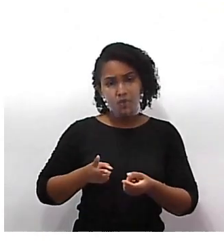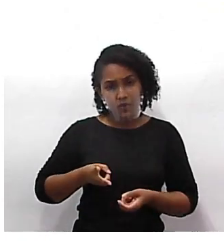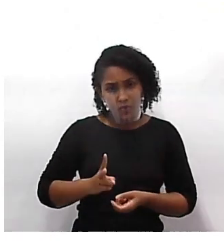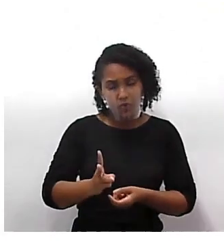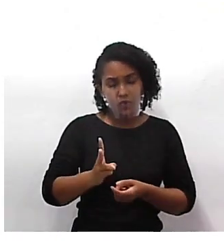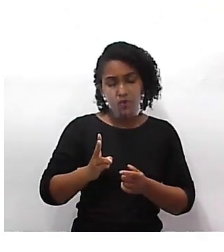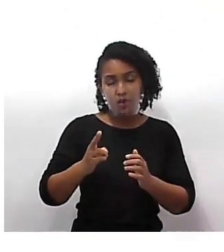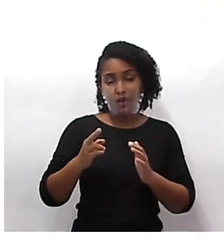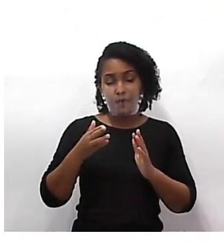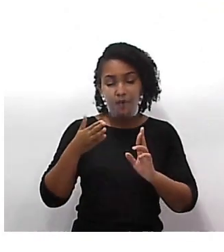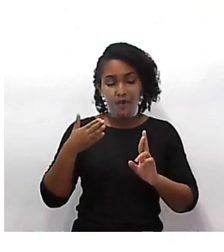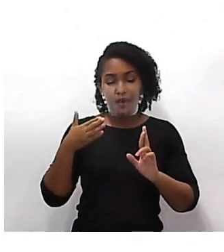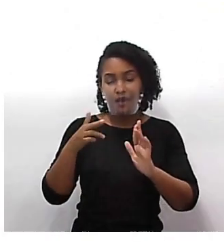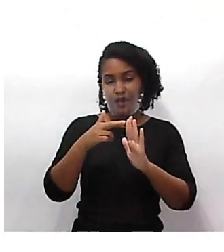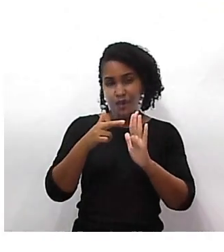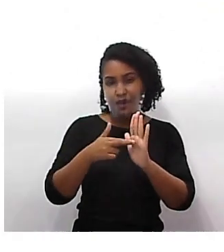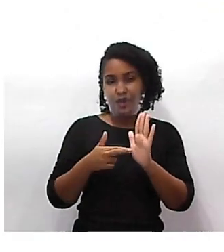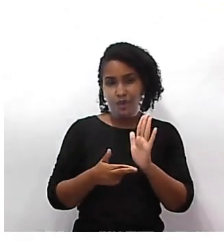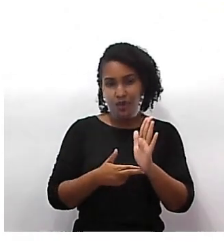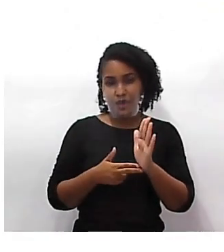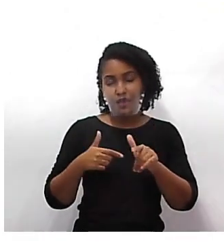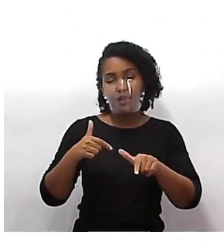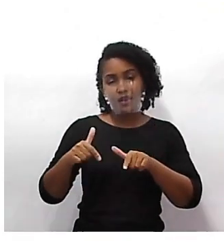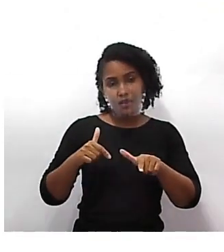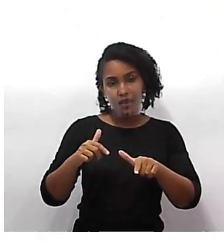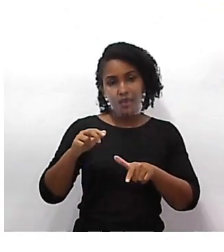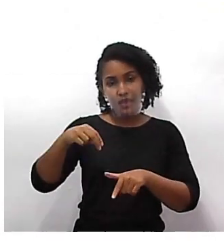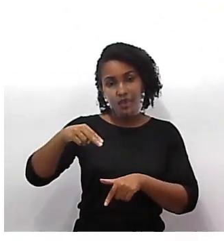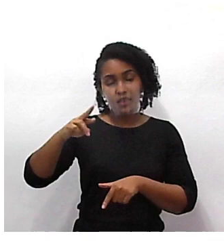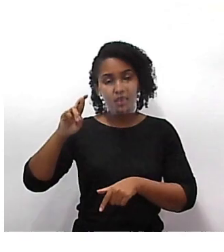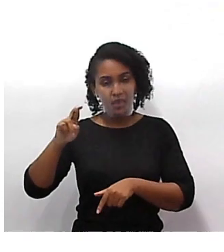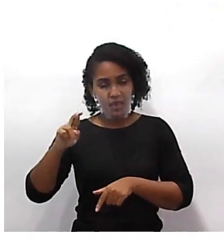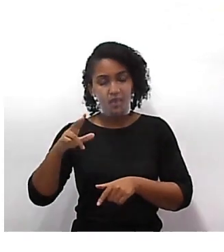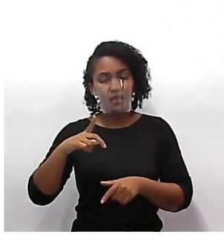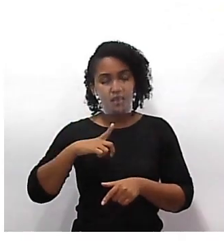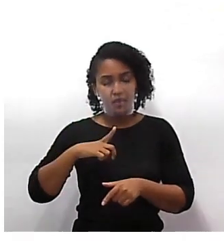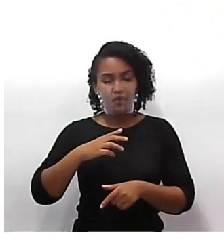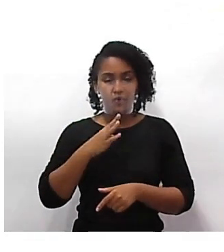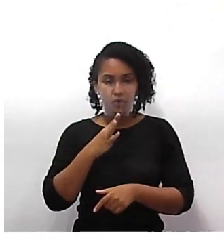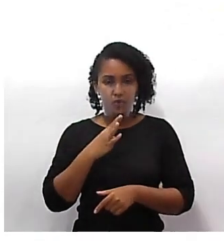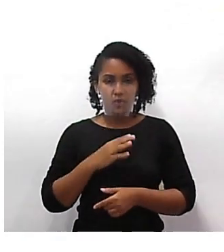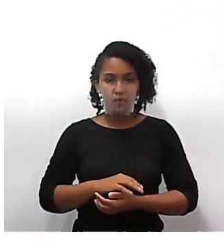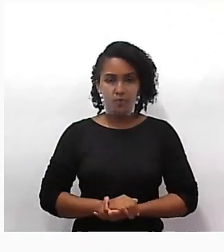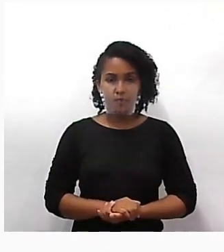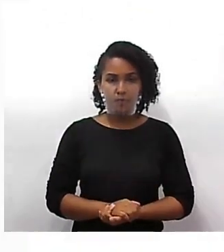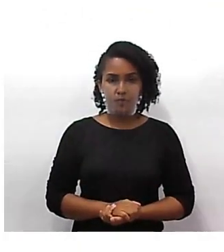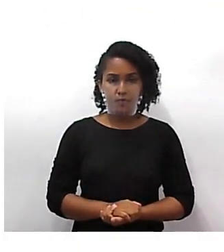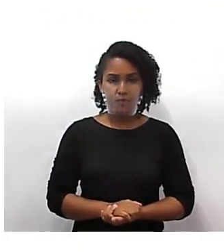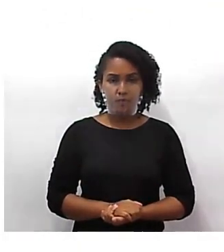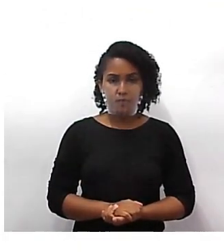normas de segurança do trabalho, as normas regulamentadoras, as nossas NRs.